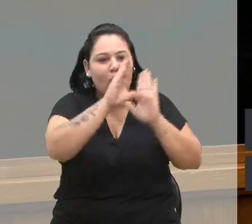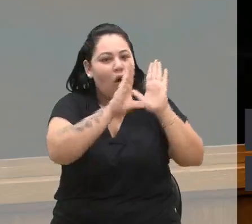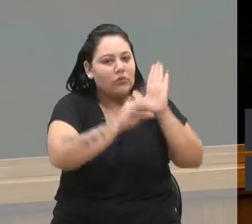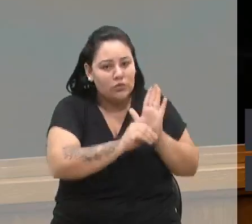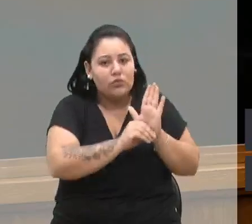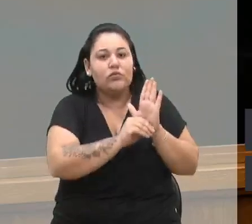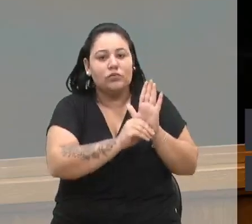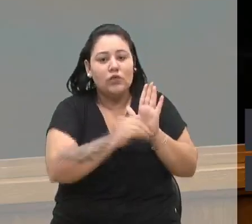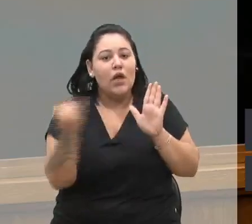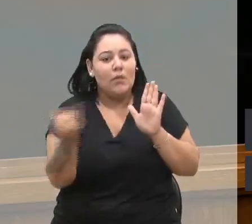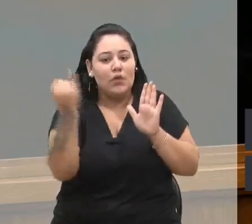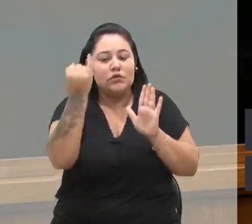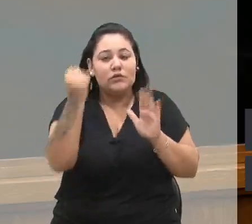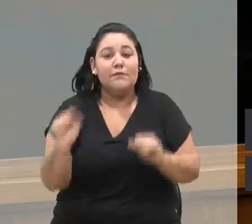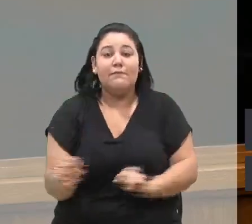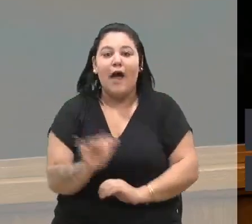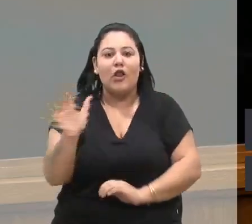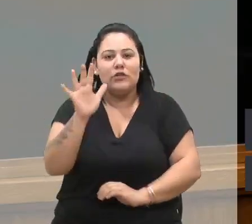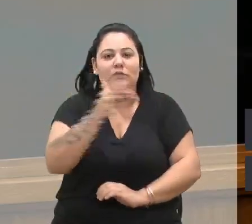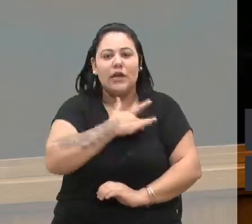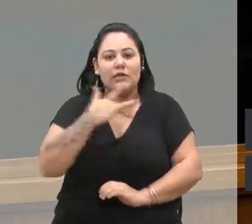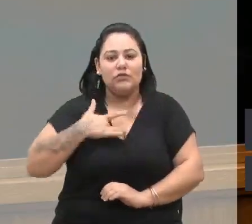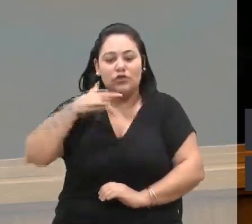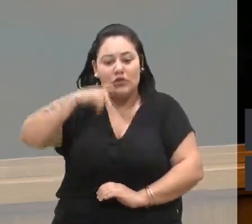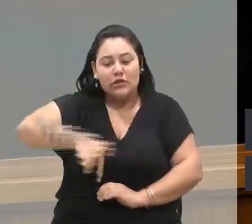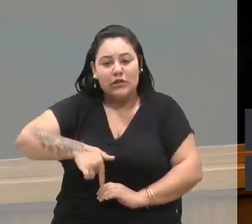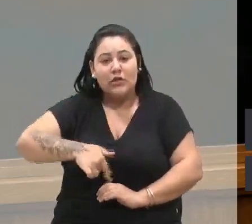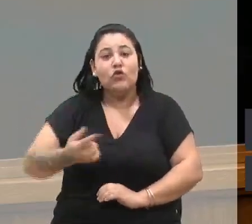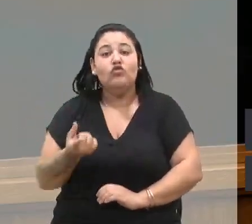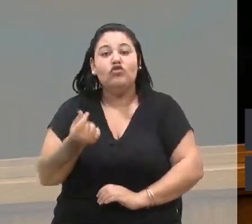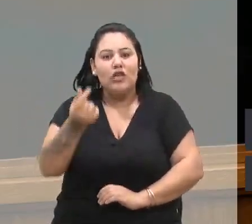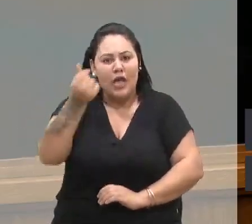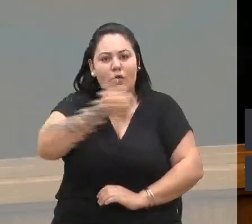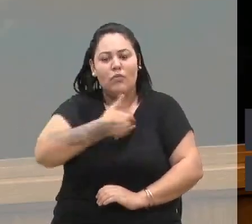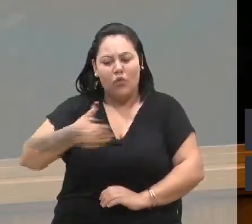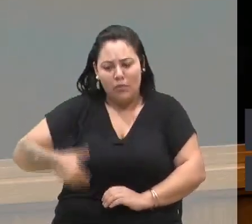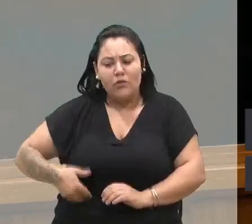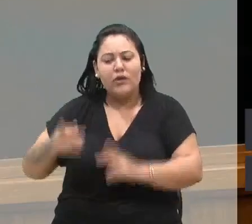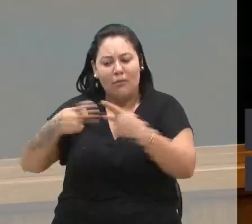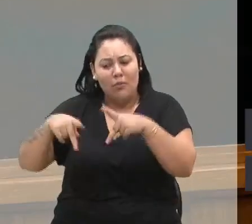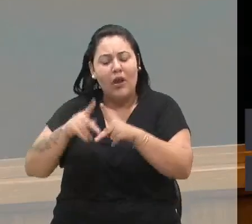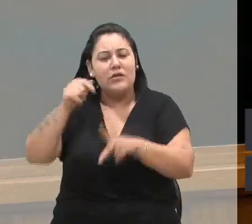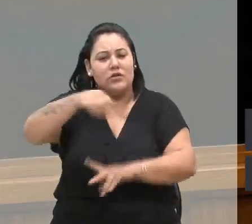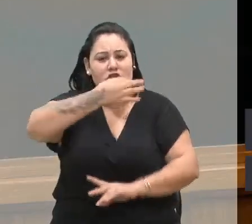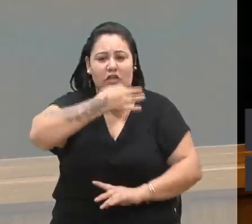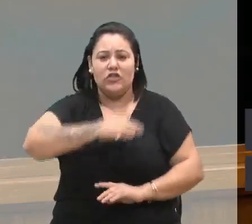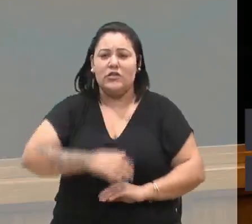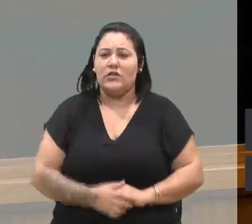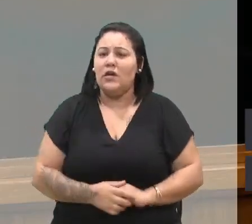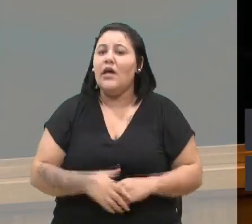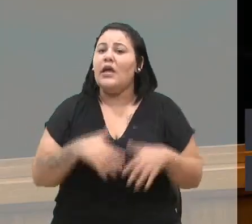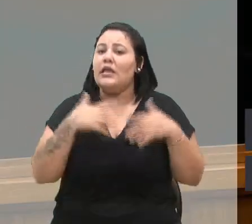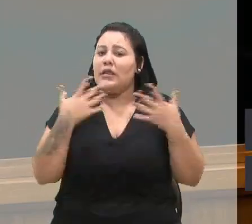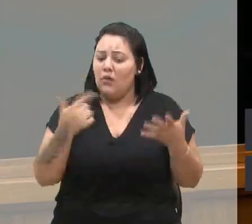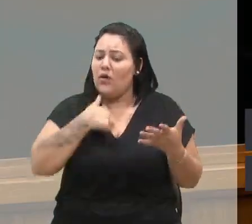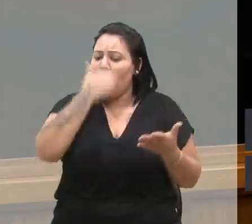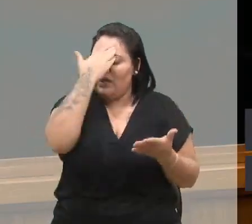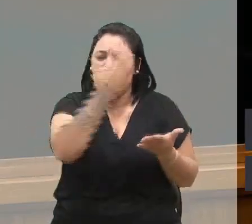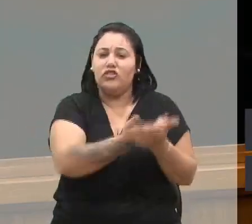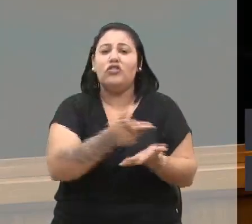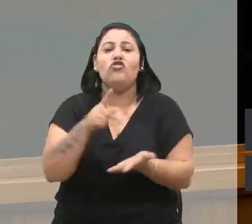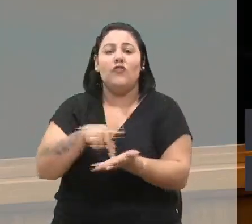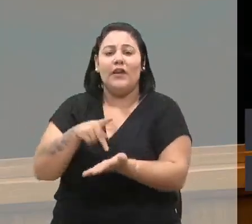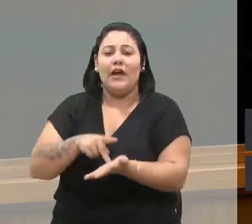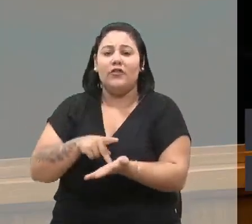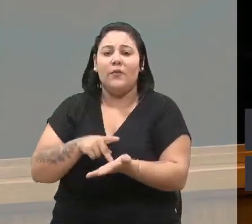importantes que valoriza a saúde, o dinheiro público da população caxiense. Então, eu acredito que